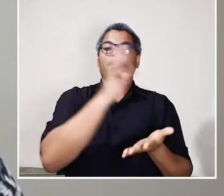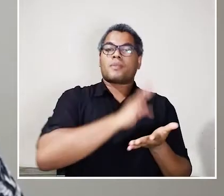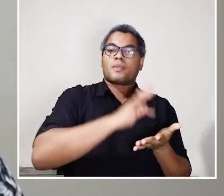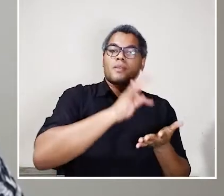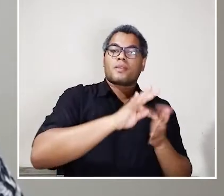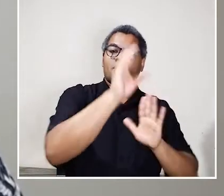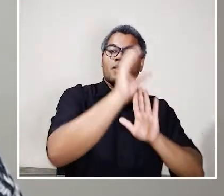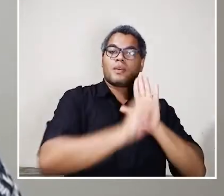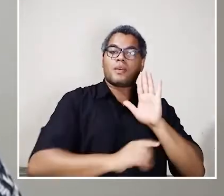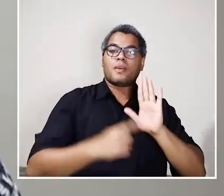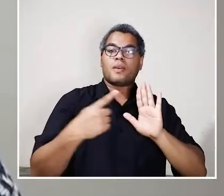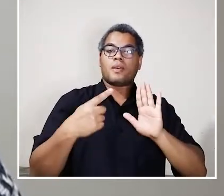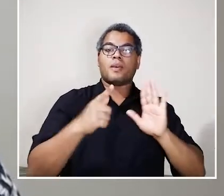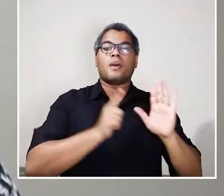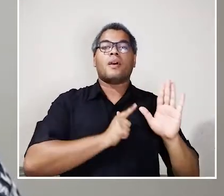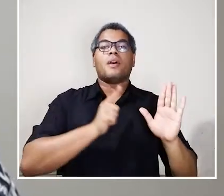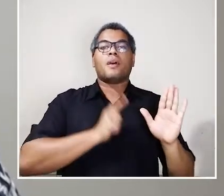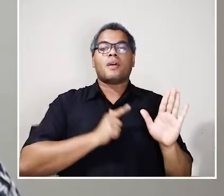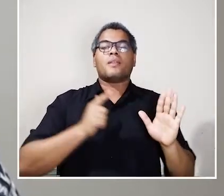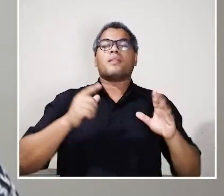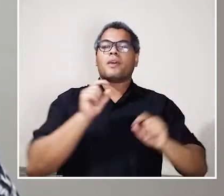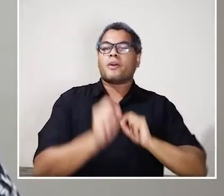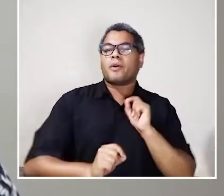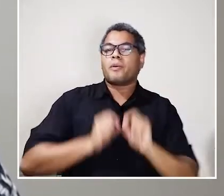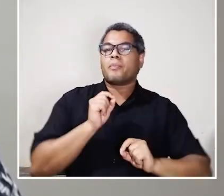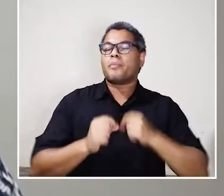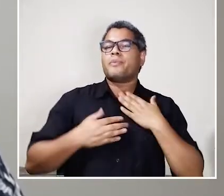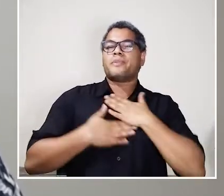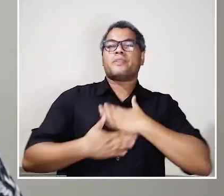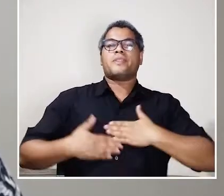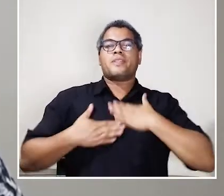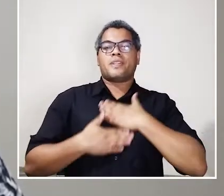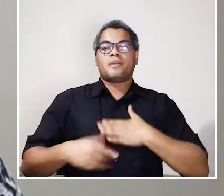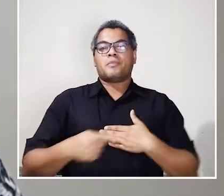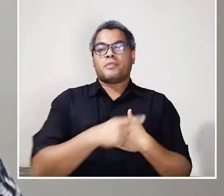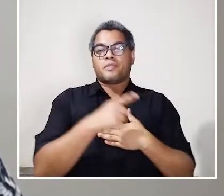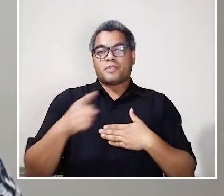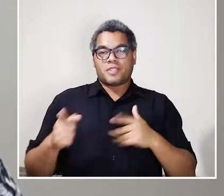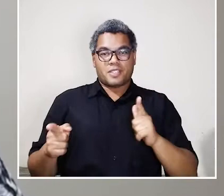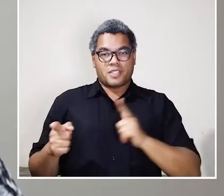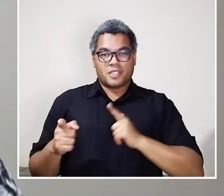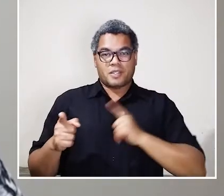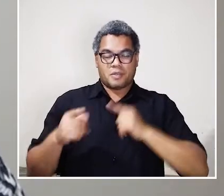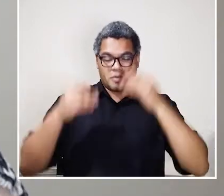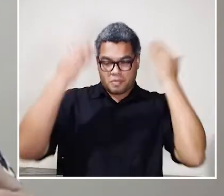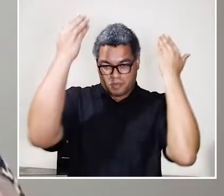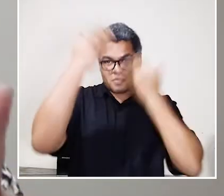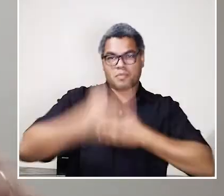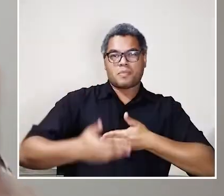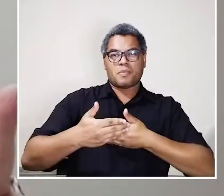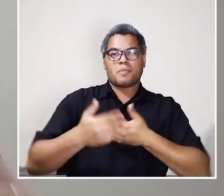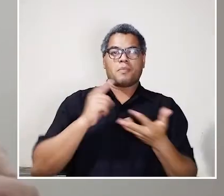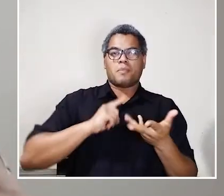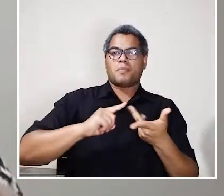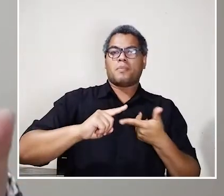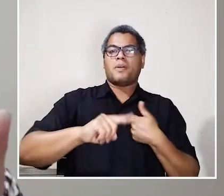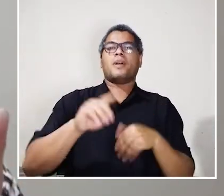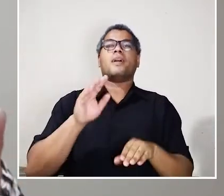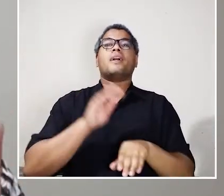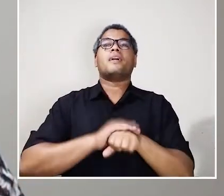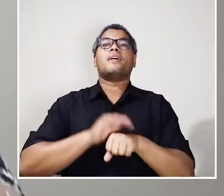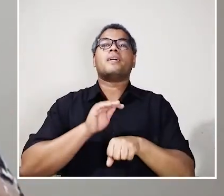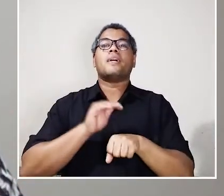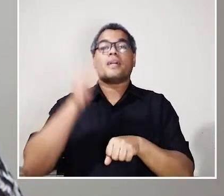1, meus irmãos, tende por motivo de grande gozo o passardes por provações, sabendo